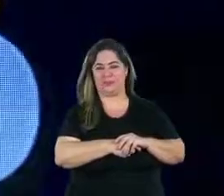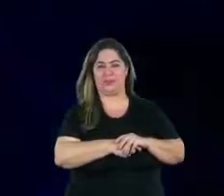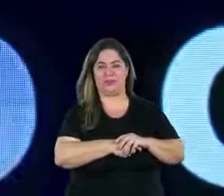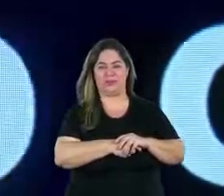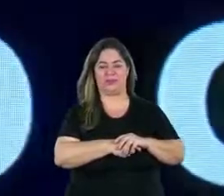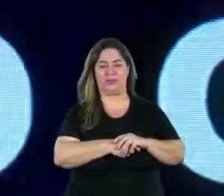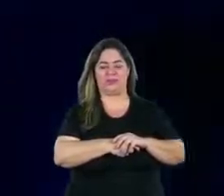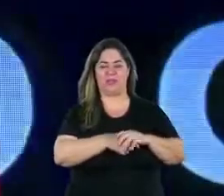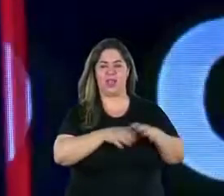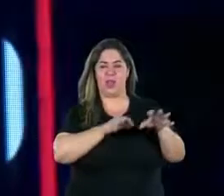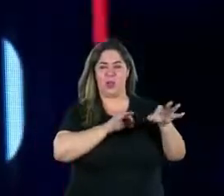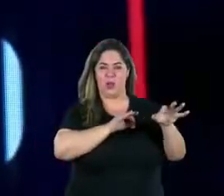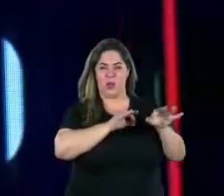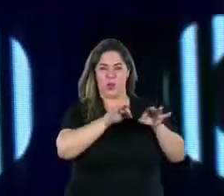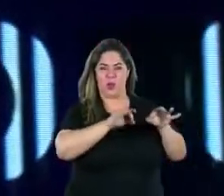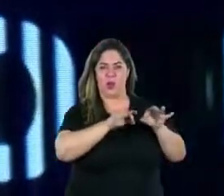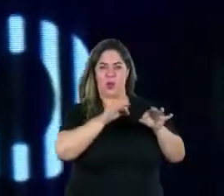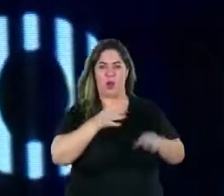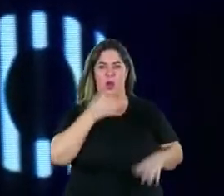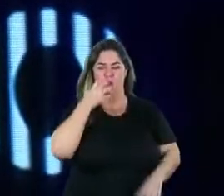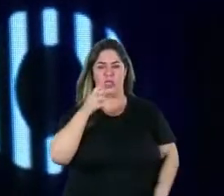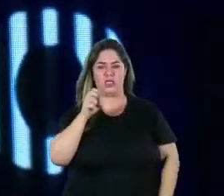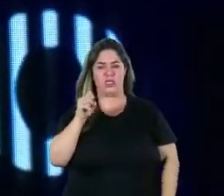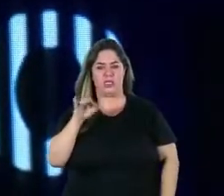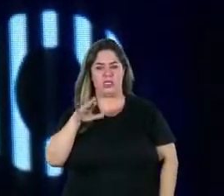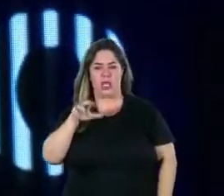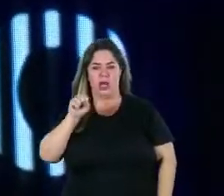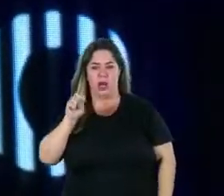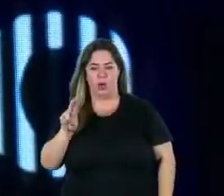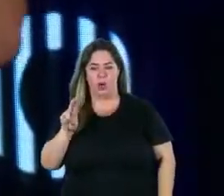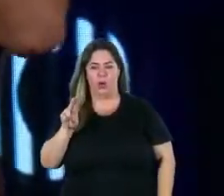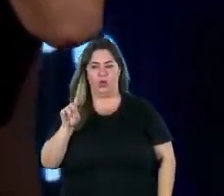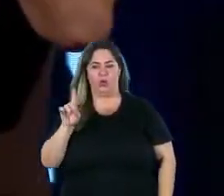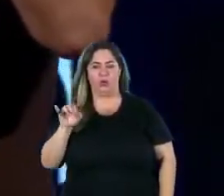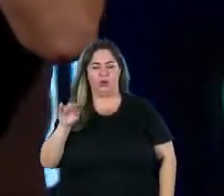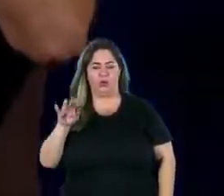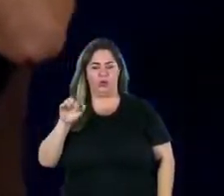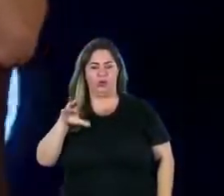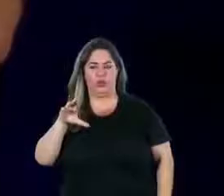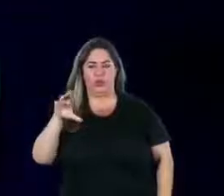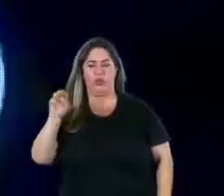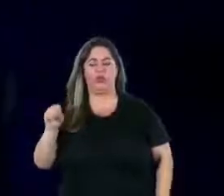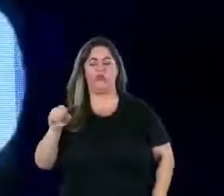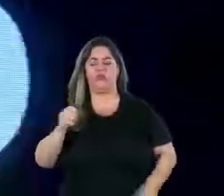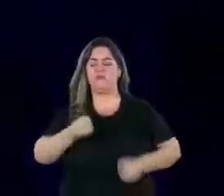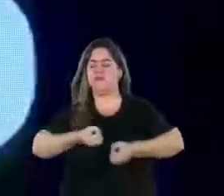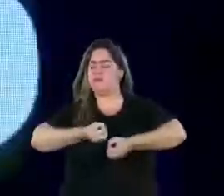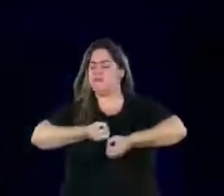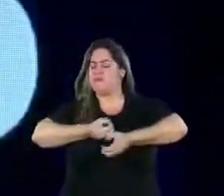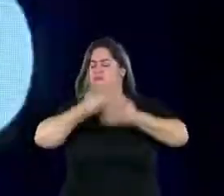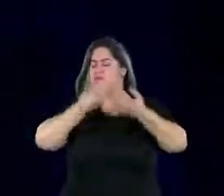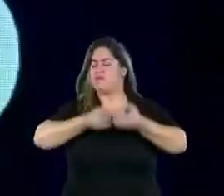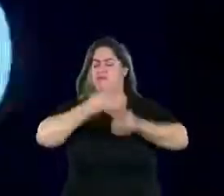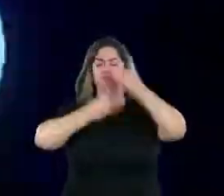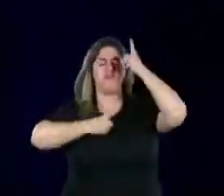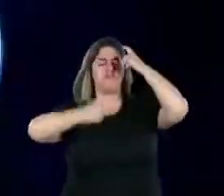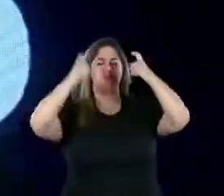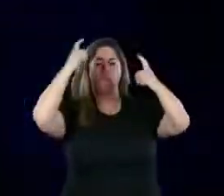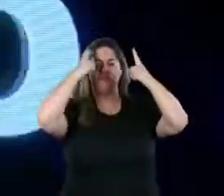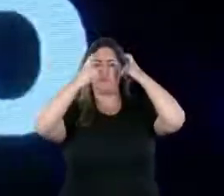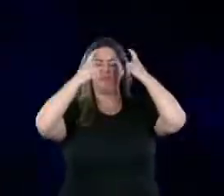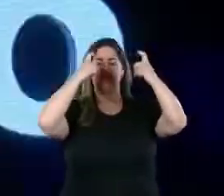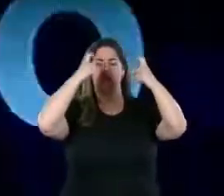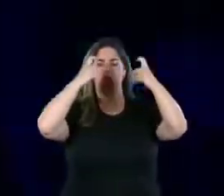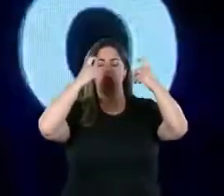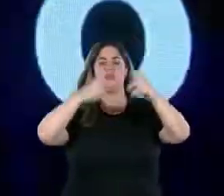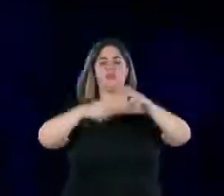Eu organizo um sarau chamado Sarau do Burro, que é um espaço para livre experimentação poética e invenção.